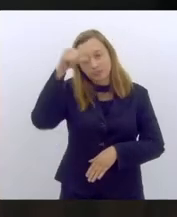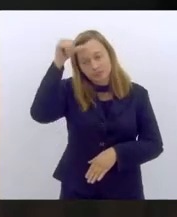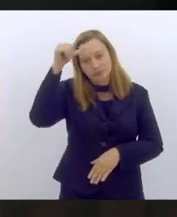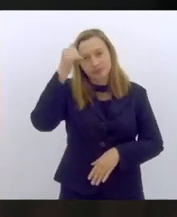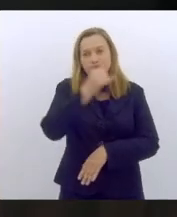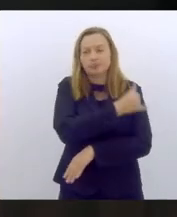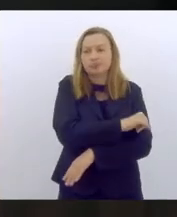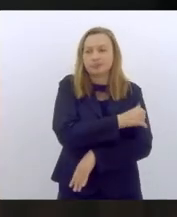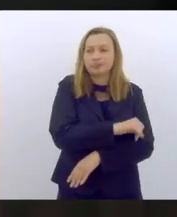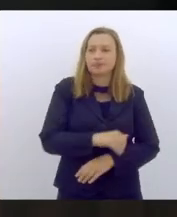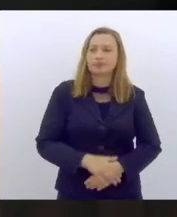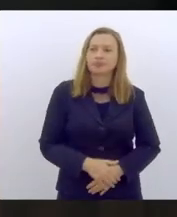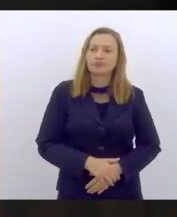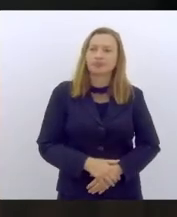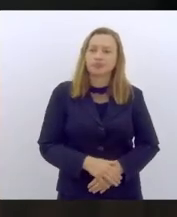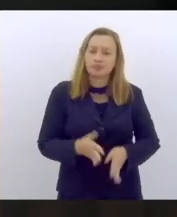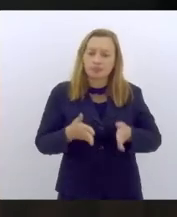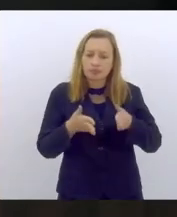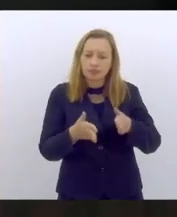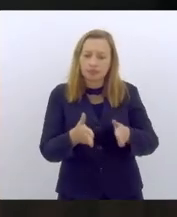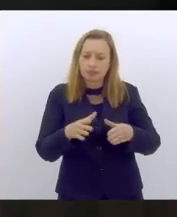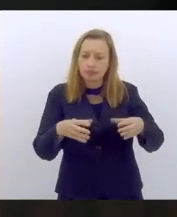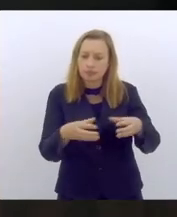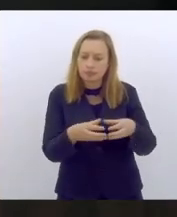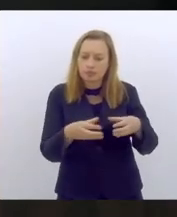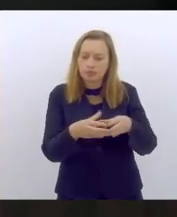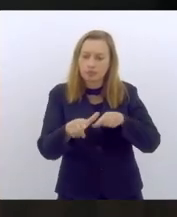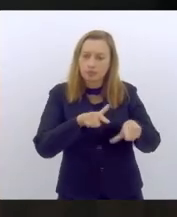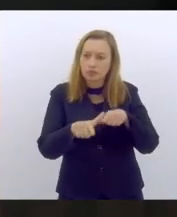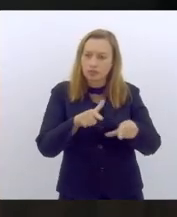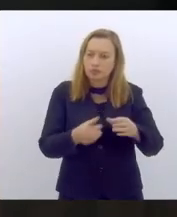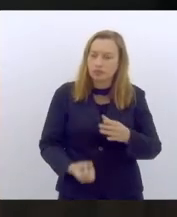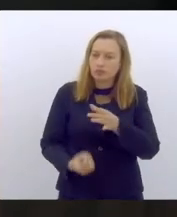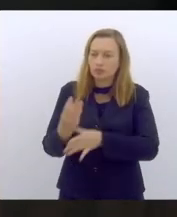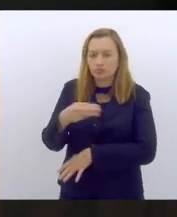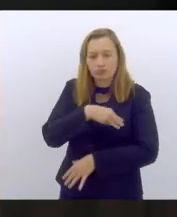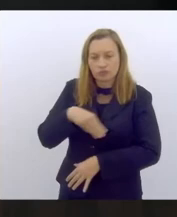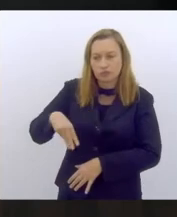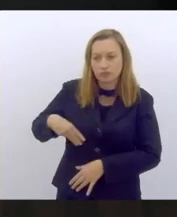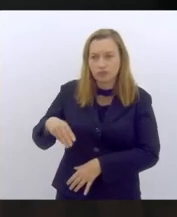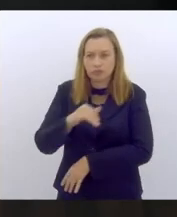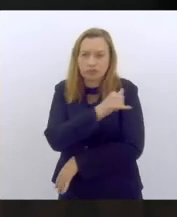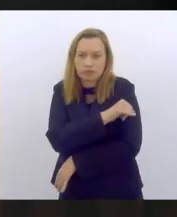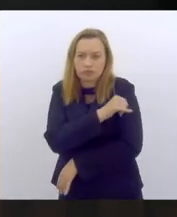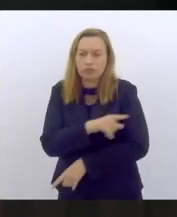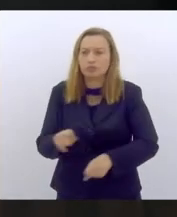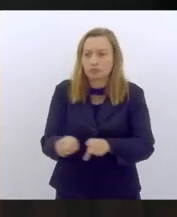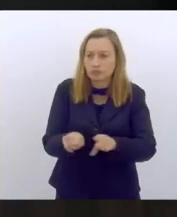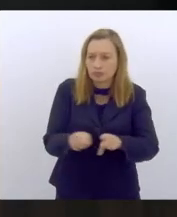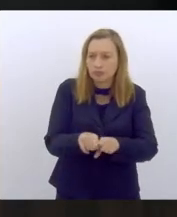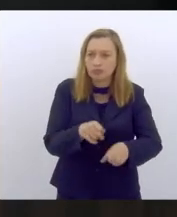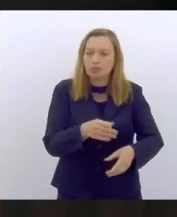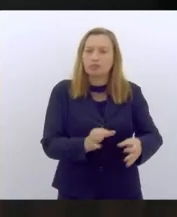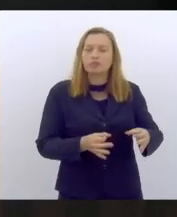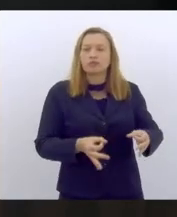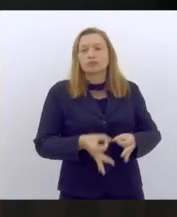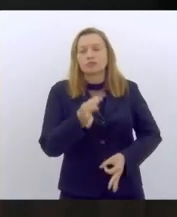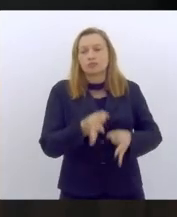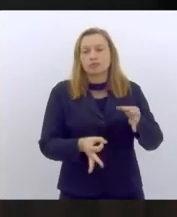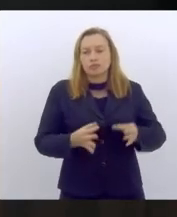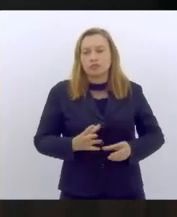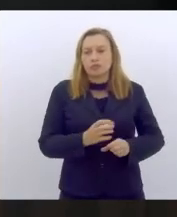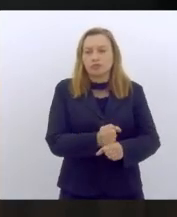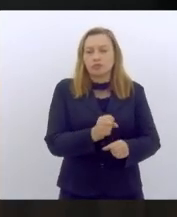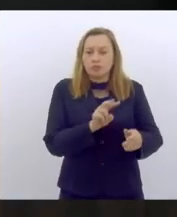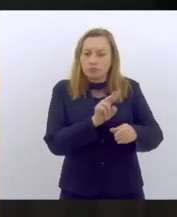Cláudio Castro está na mira do grupo de trabalho criado pelo Ministério Público do Rio de Janeiro e pelo Tribunal de Contas do Estado para